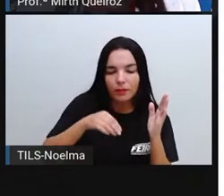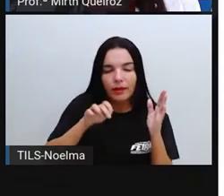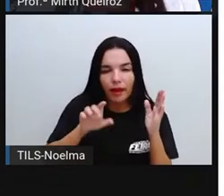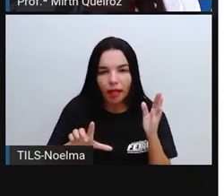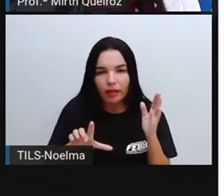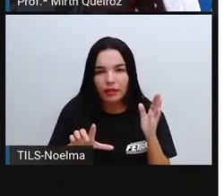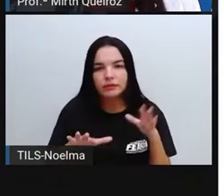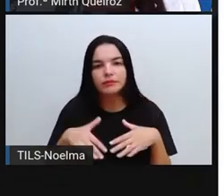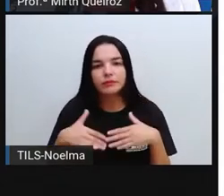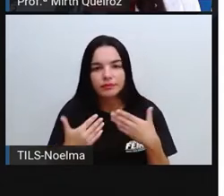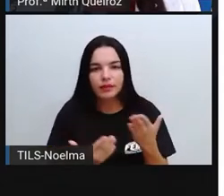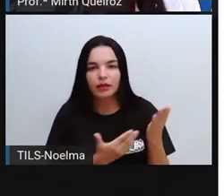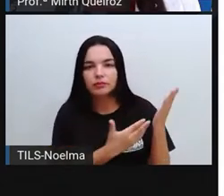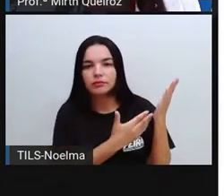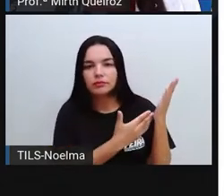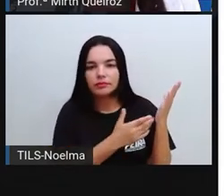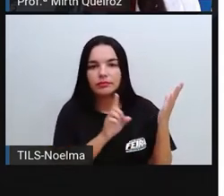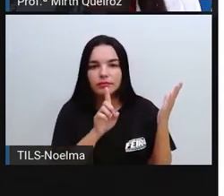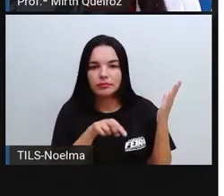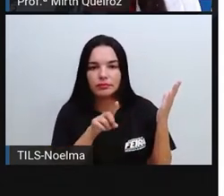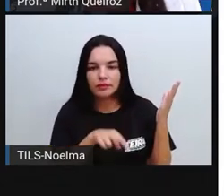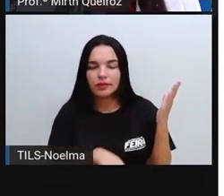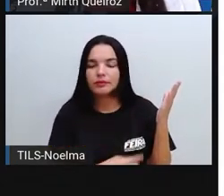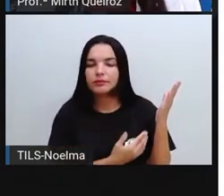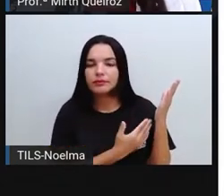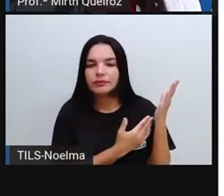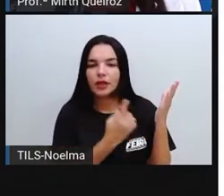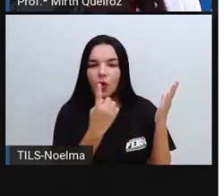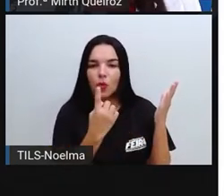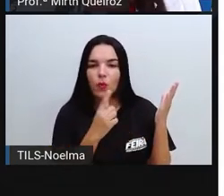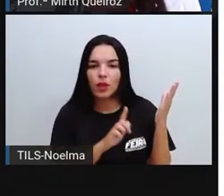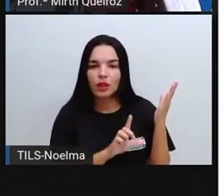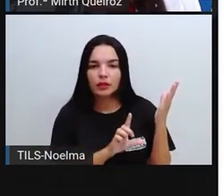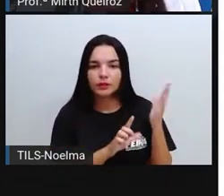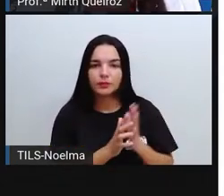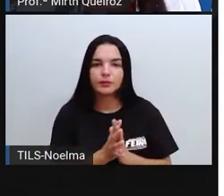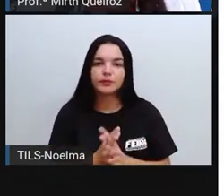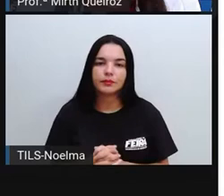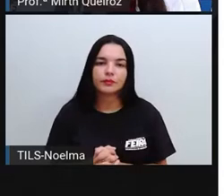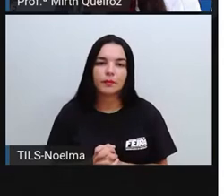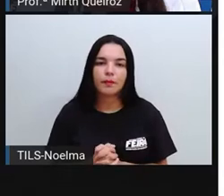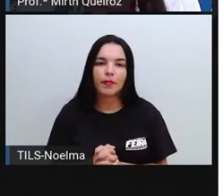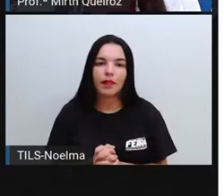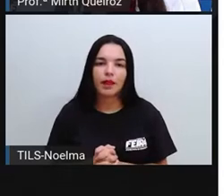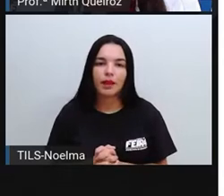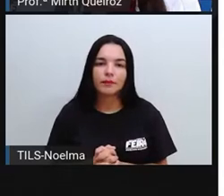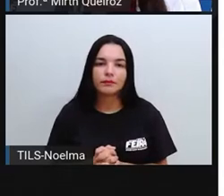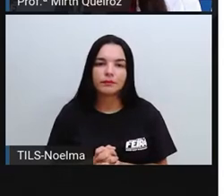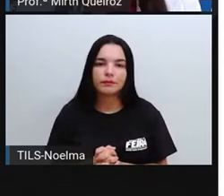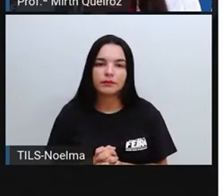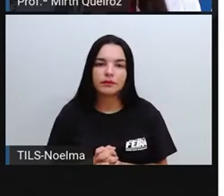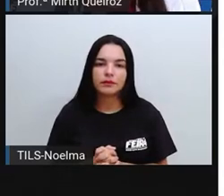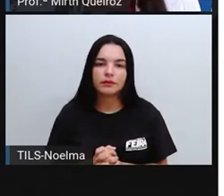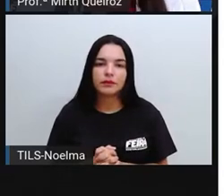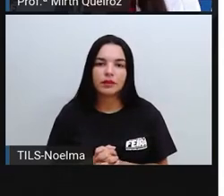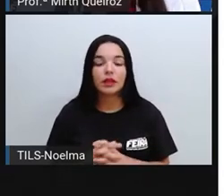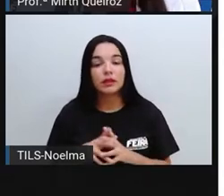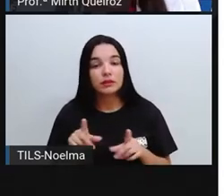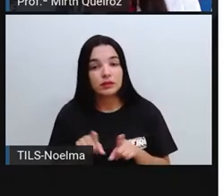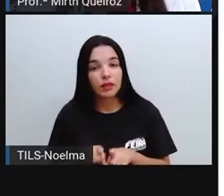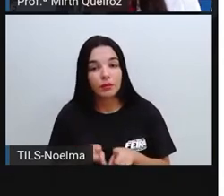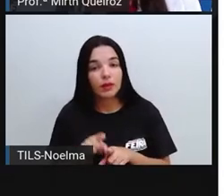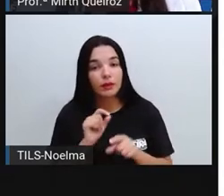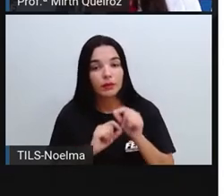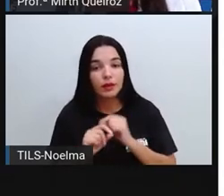1l né então mil litro é igual a 1 litro certo Olá neste